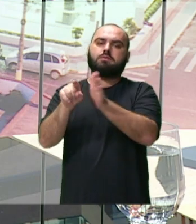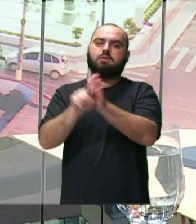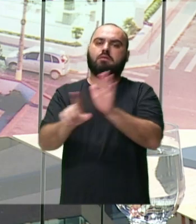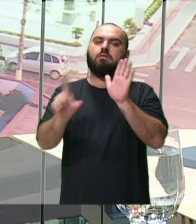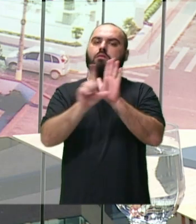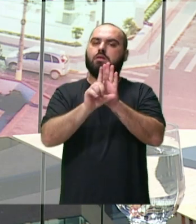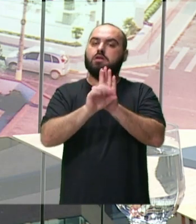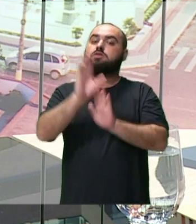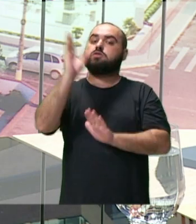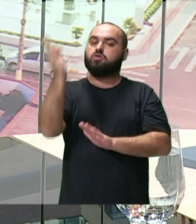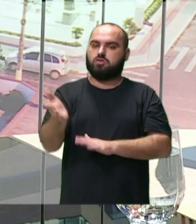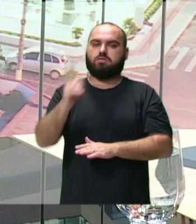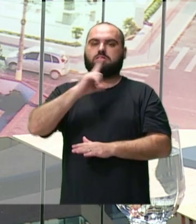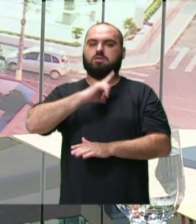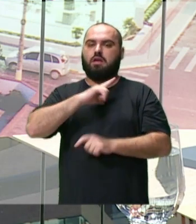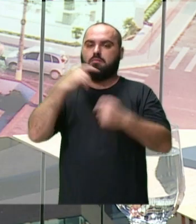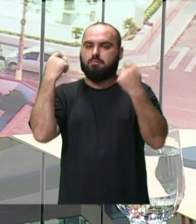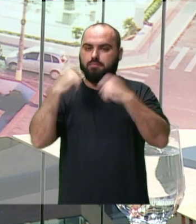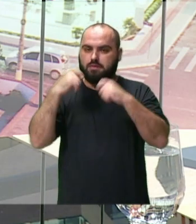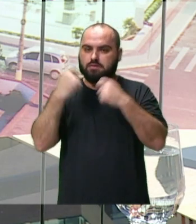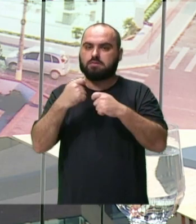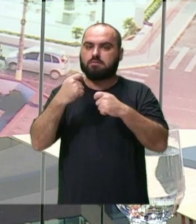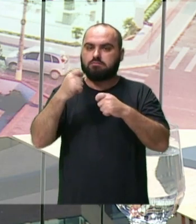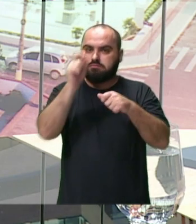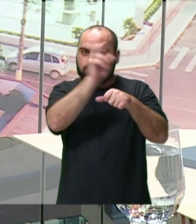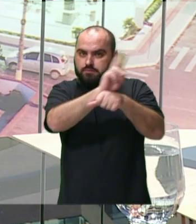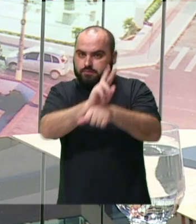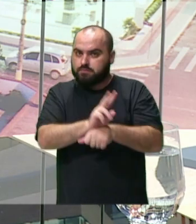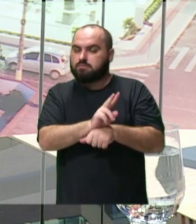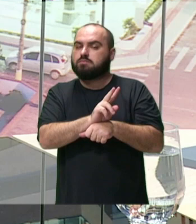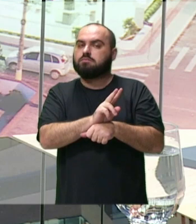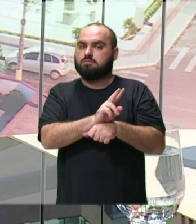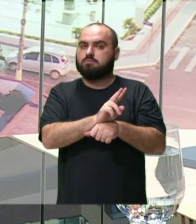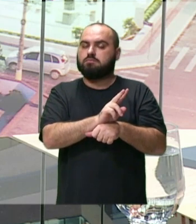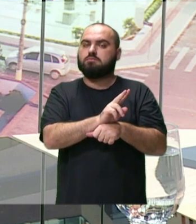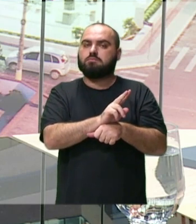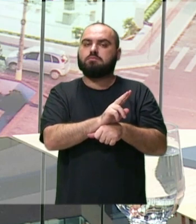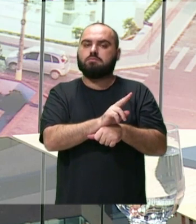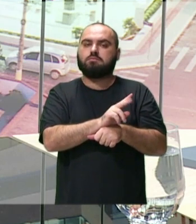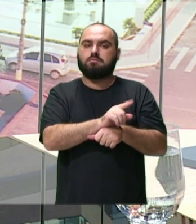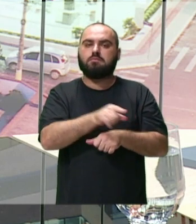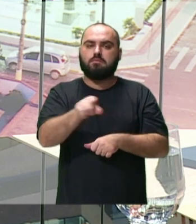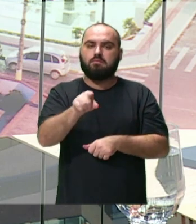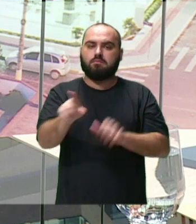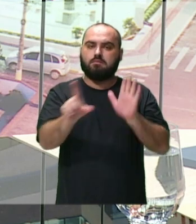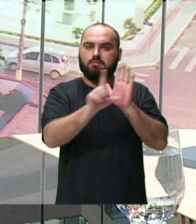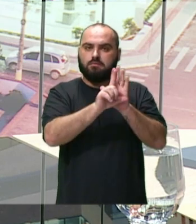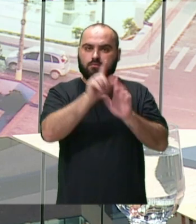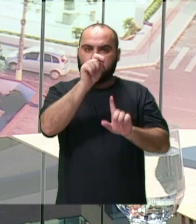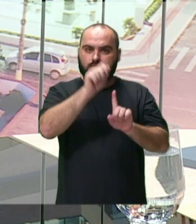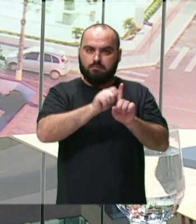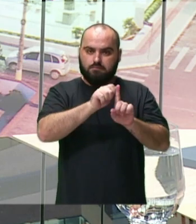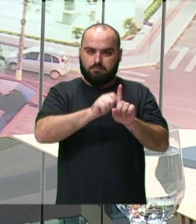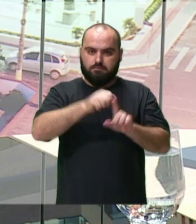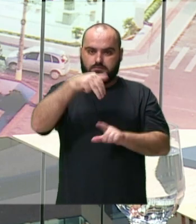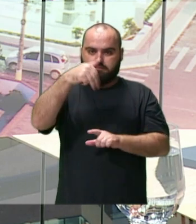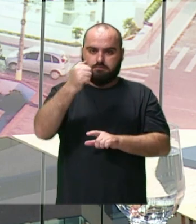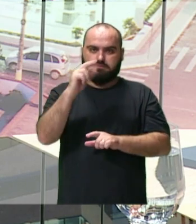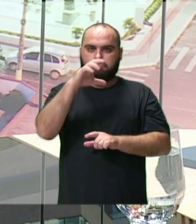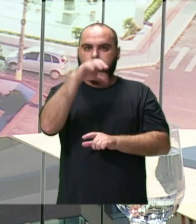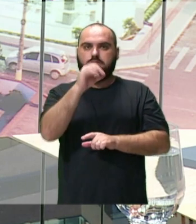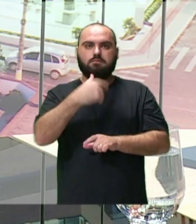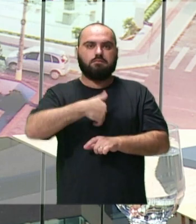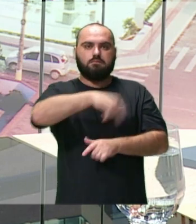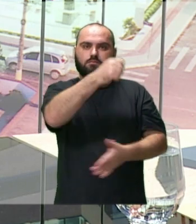melhor fiscalizadas, e nós estamos, inclusive, até fiquei surpresa com algumas, inclusive elas vão ser agora no mês de março novamente